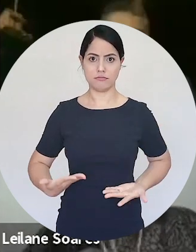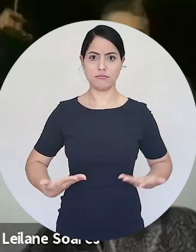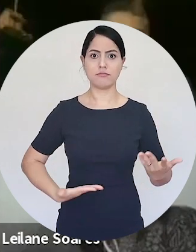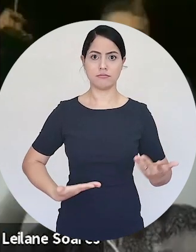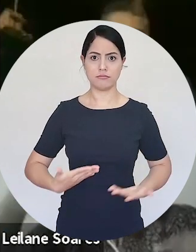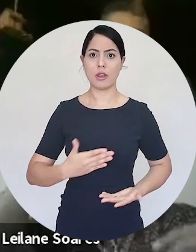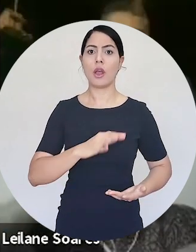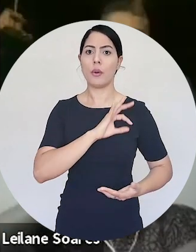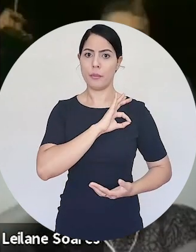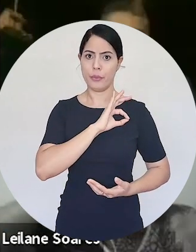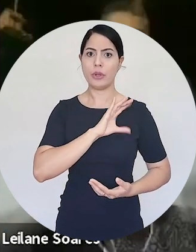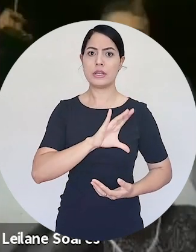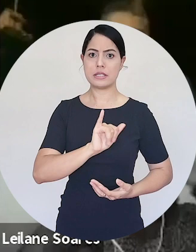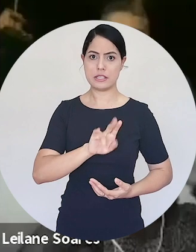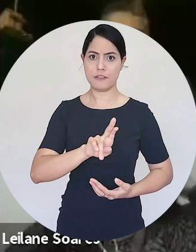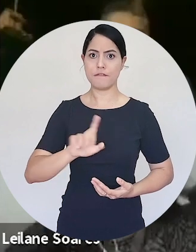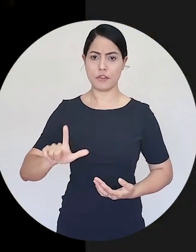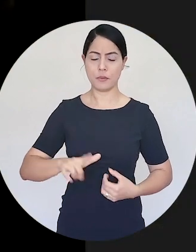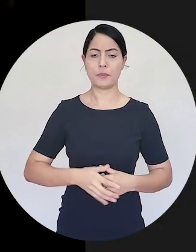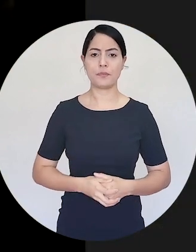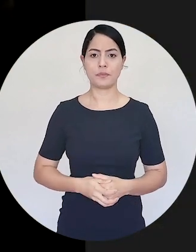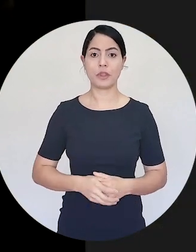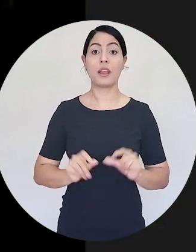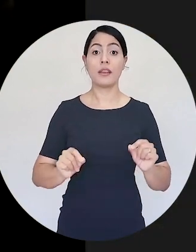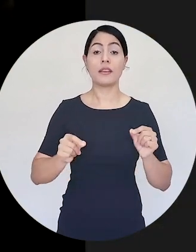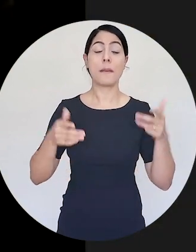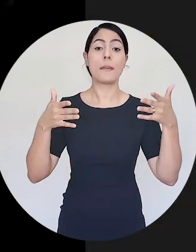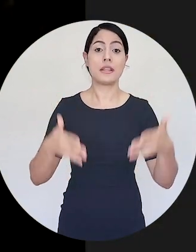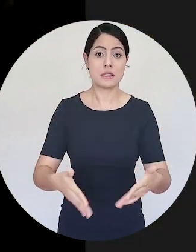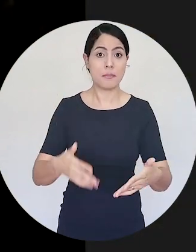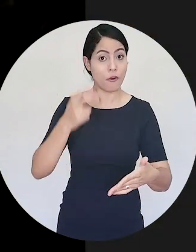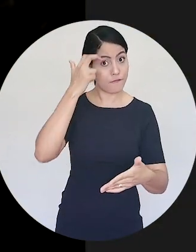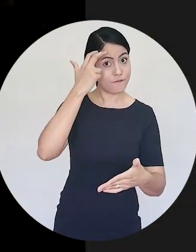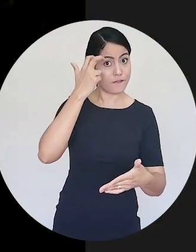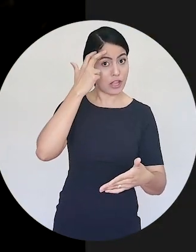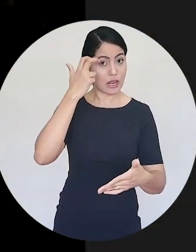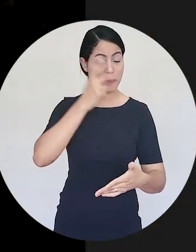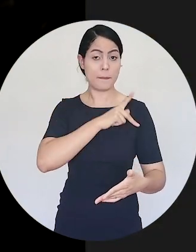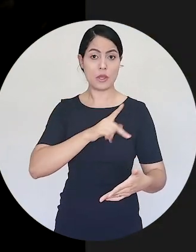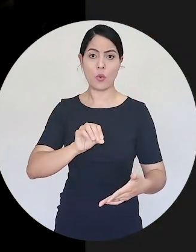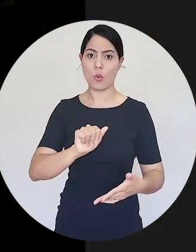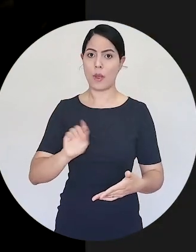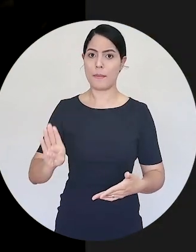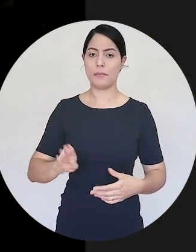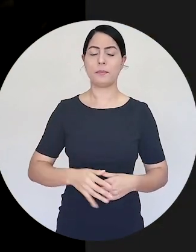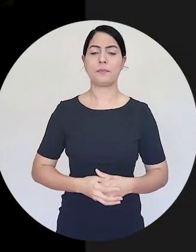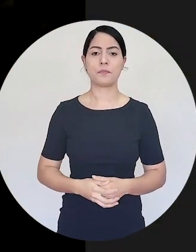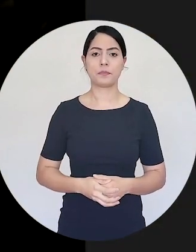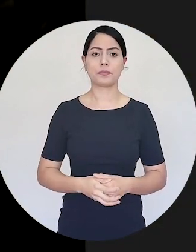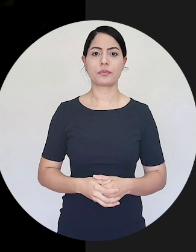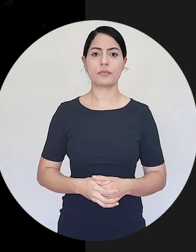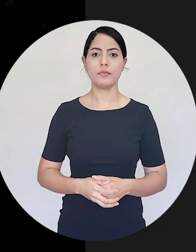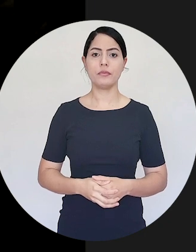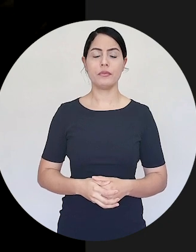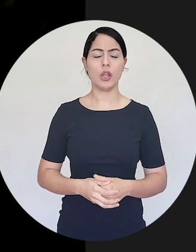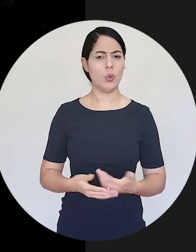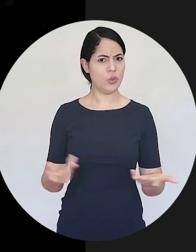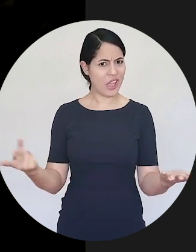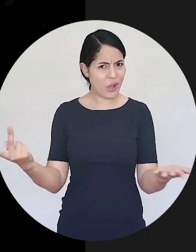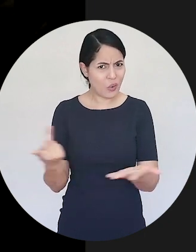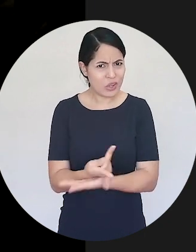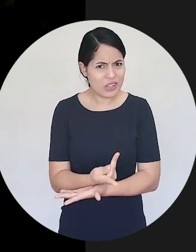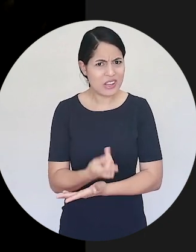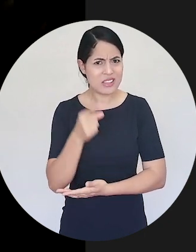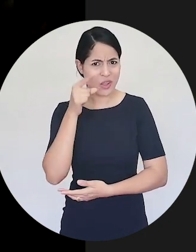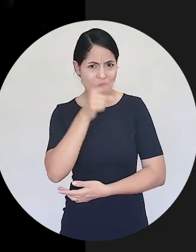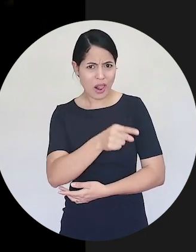Seccional Paraíba contou com a participação do presidente nacional da Ordem, Felipe Santa Cruz. O que aconteceu na